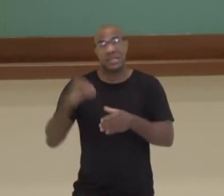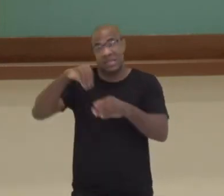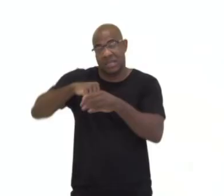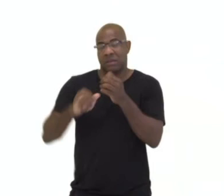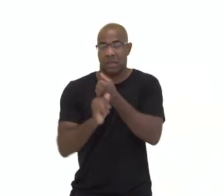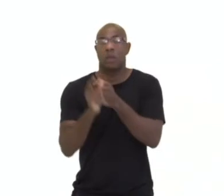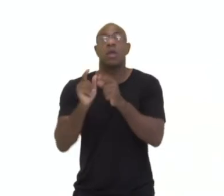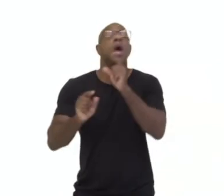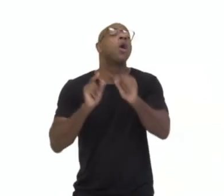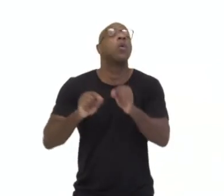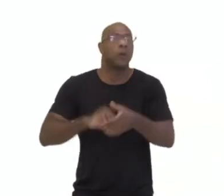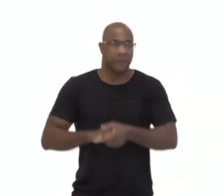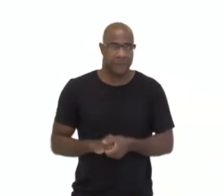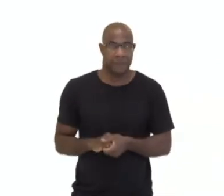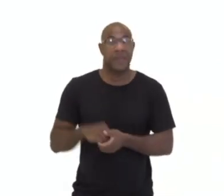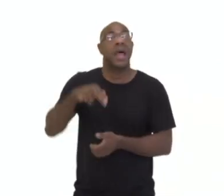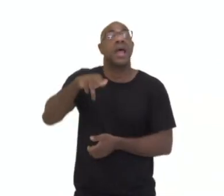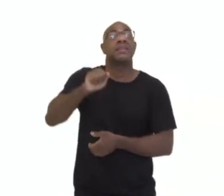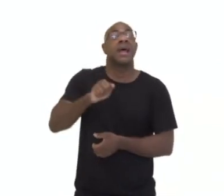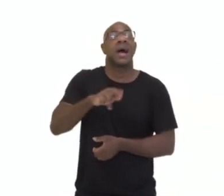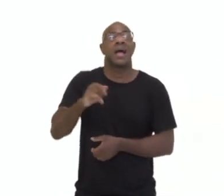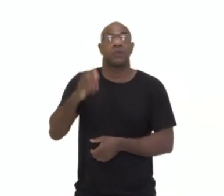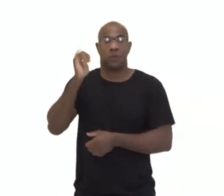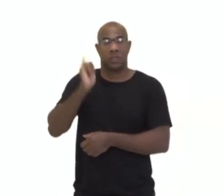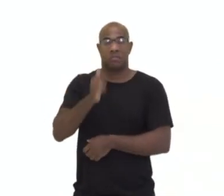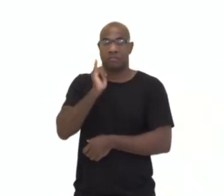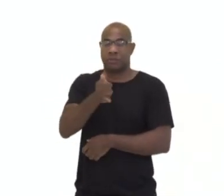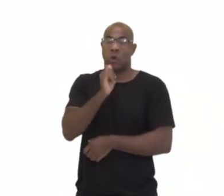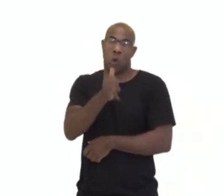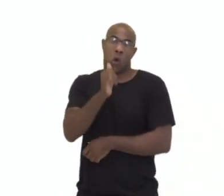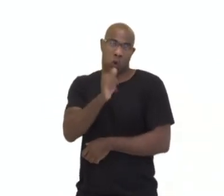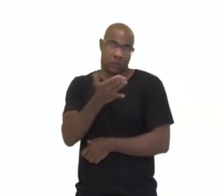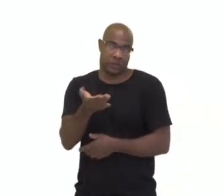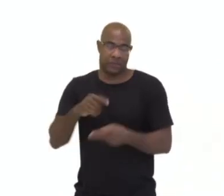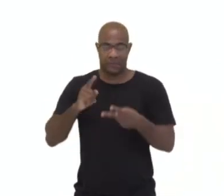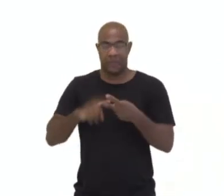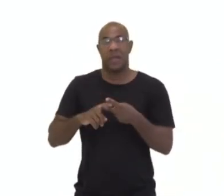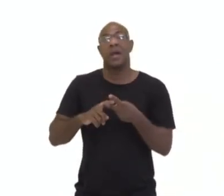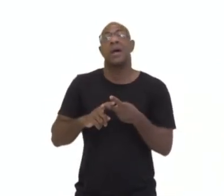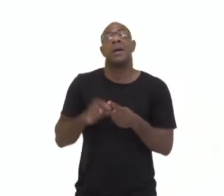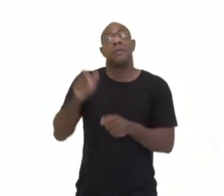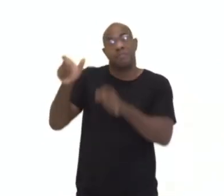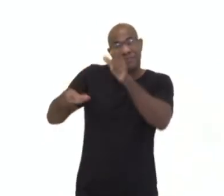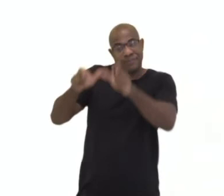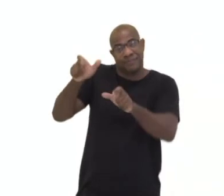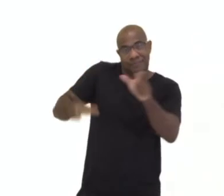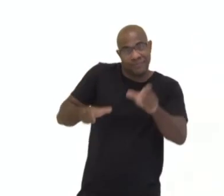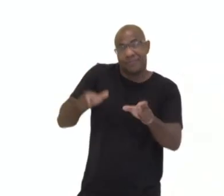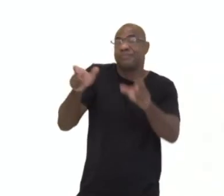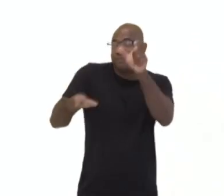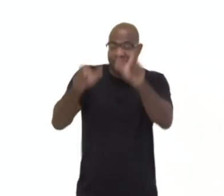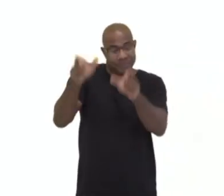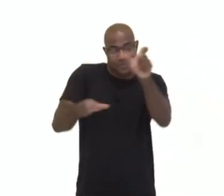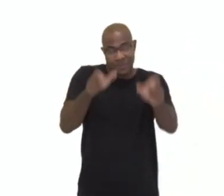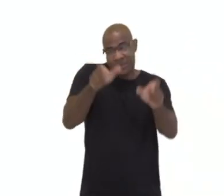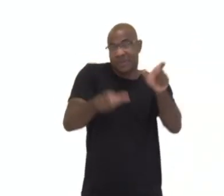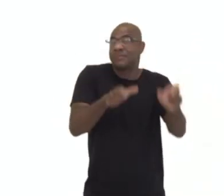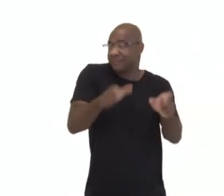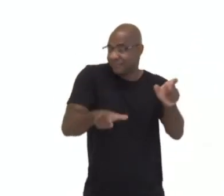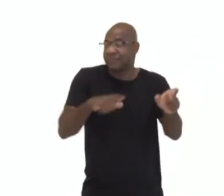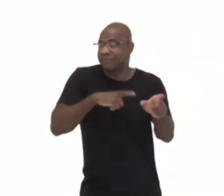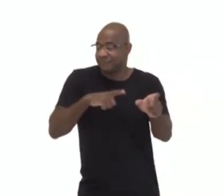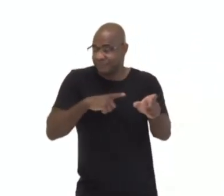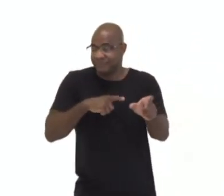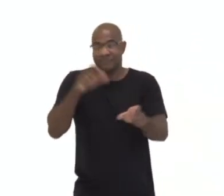são narrador, protagonista. Eu posso ter os personagens ali,